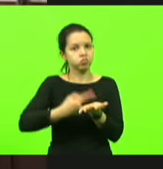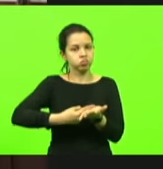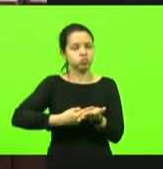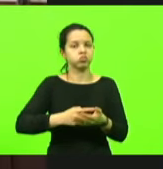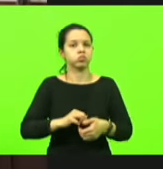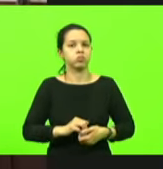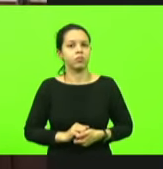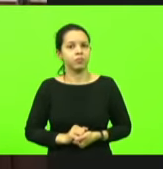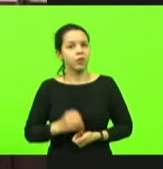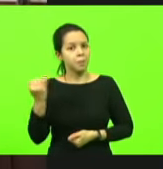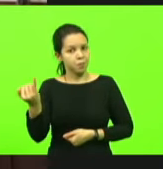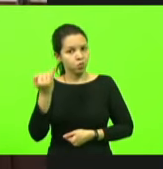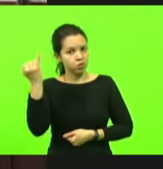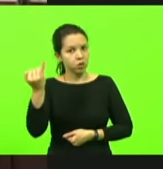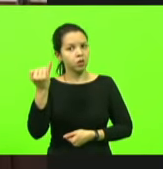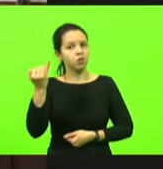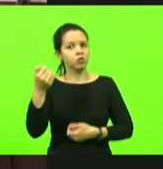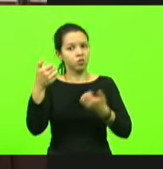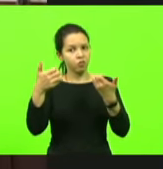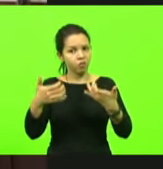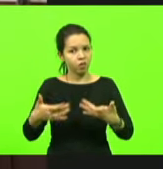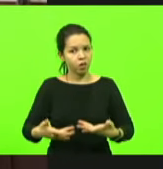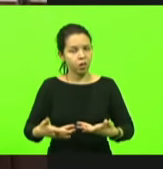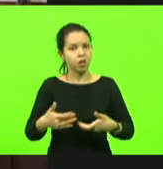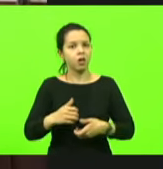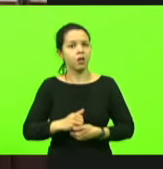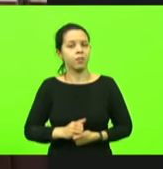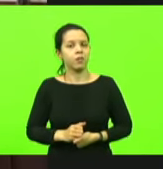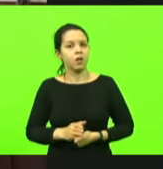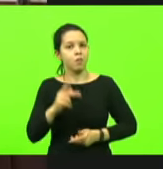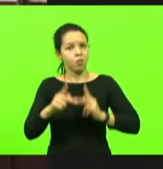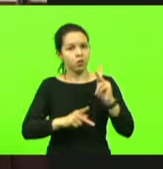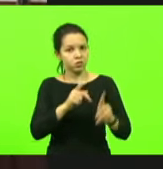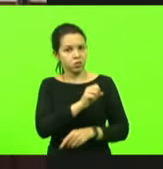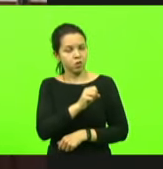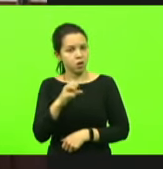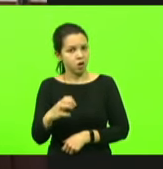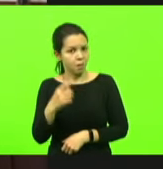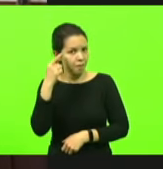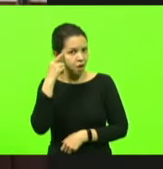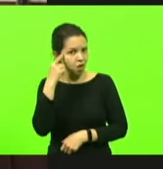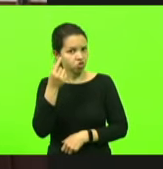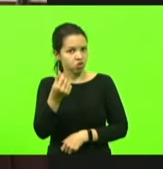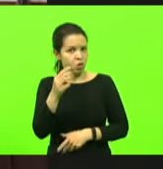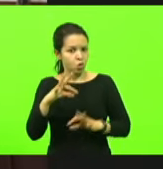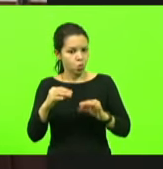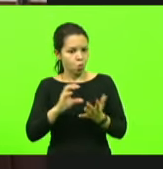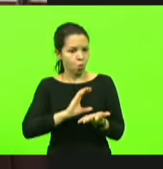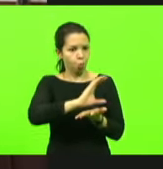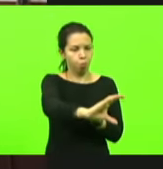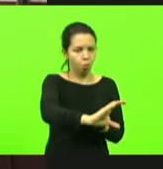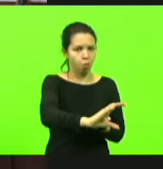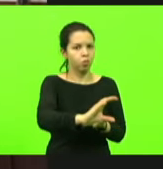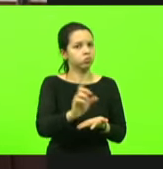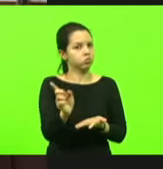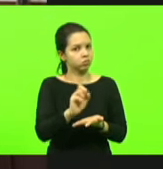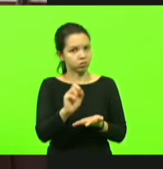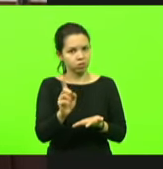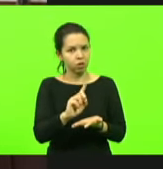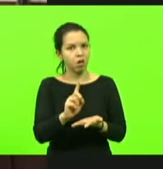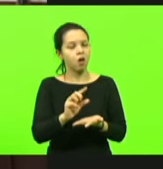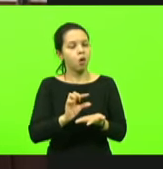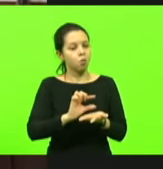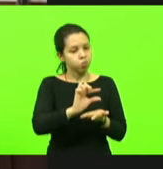Isso é importante que se diga para a população catarinense não achar que o dinheiro vai ser tudo colocado de uma vez só. Não vai. Vai ser colocado em lotes